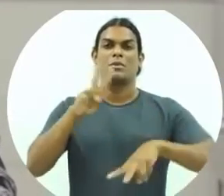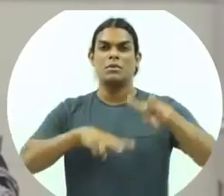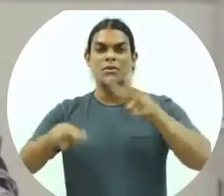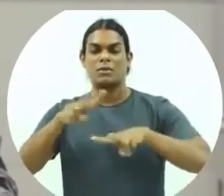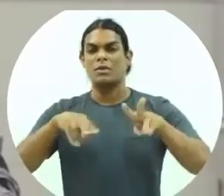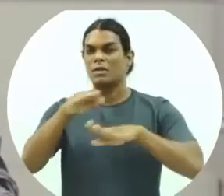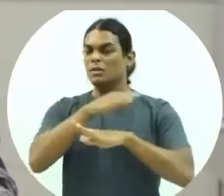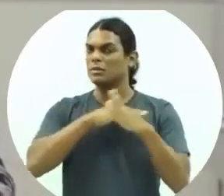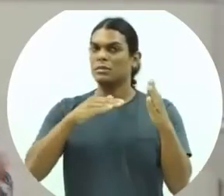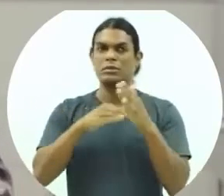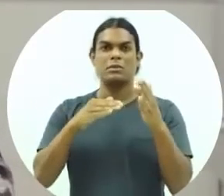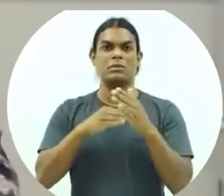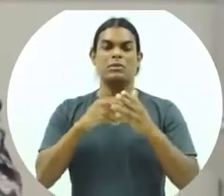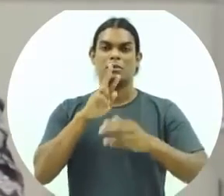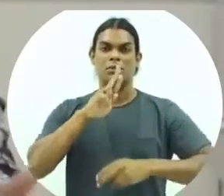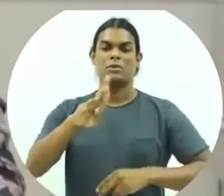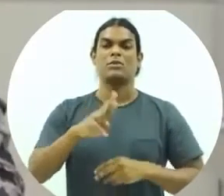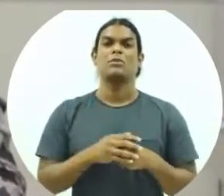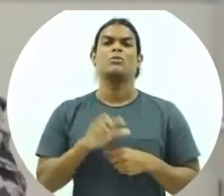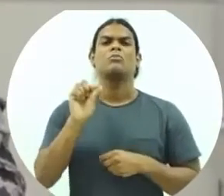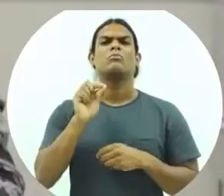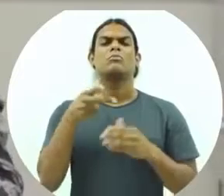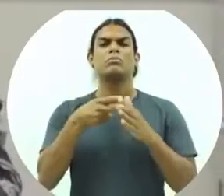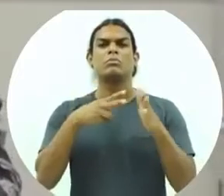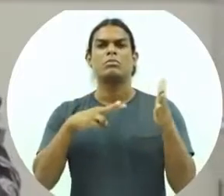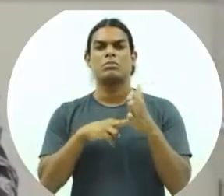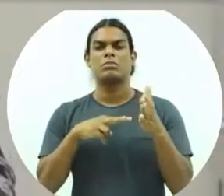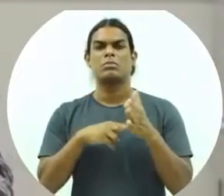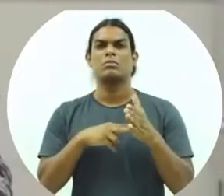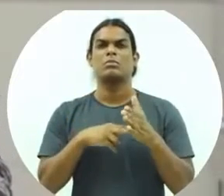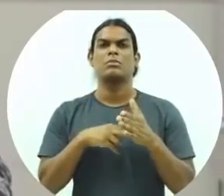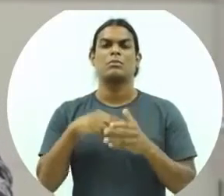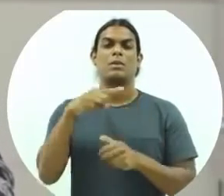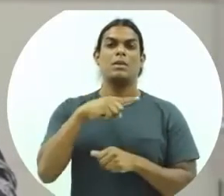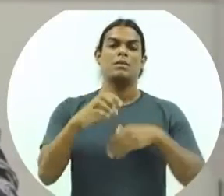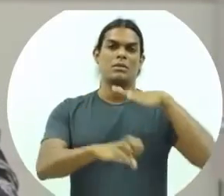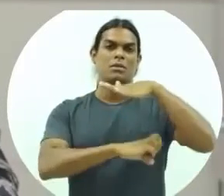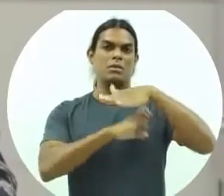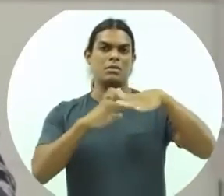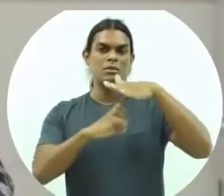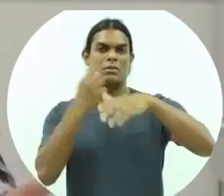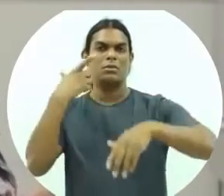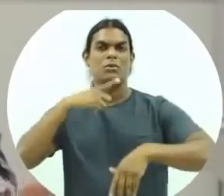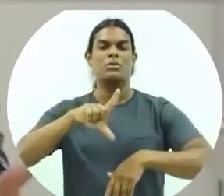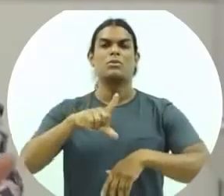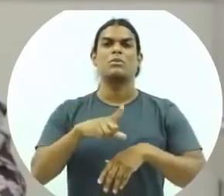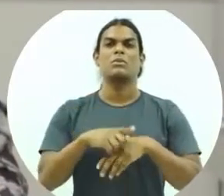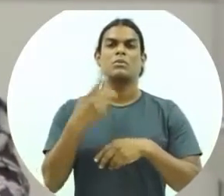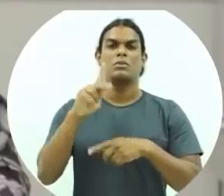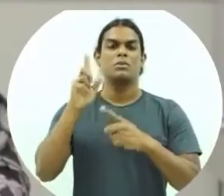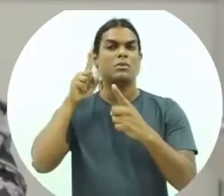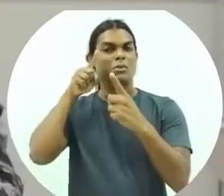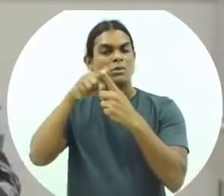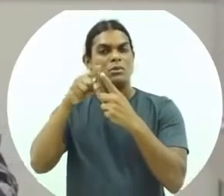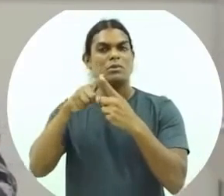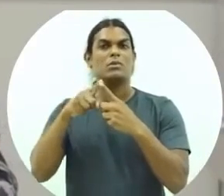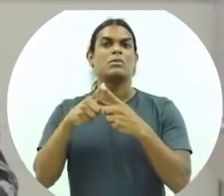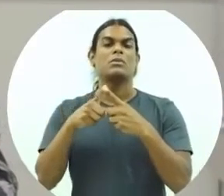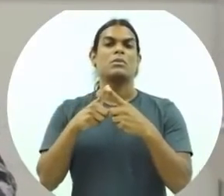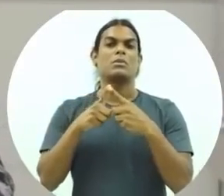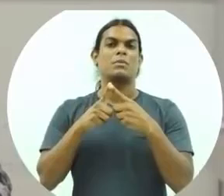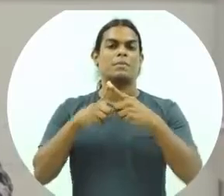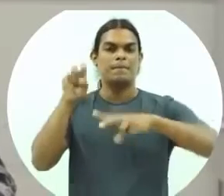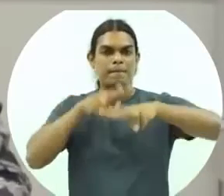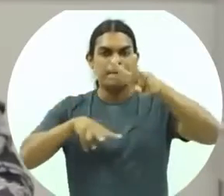os resultados conseguidos. O que é que eu estou querendo dizer com isso? Para que a organização possa alcançar os seus resultados,